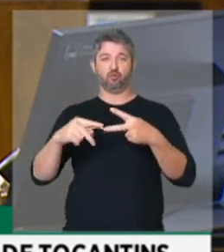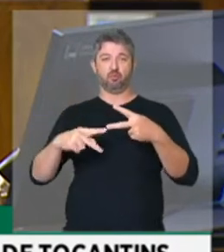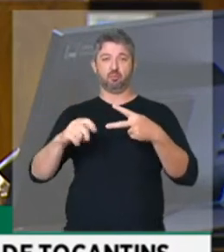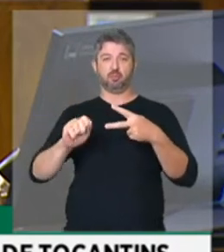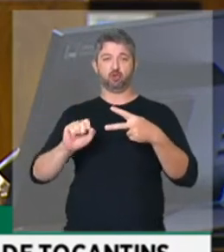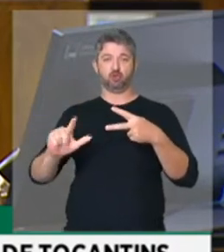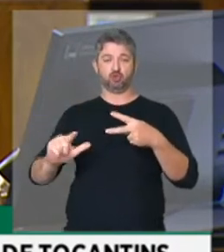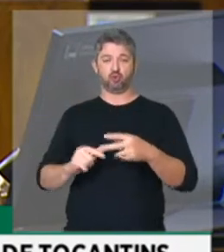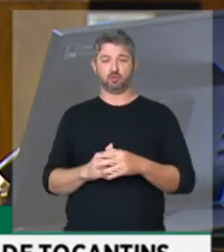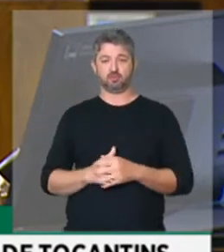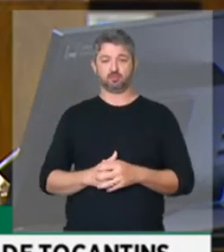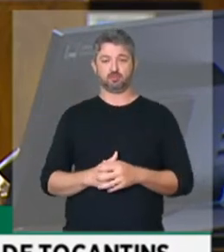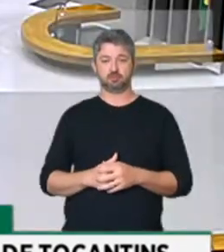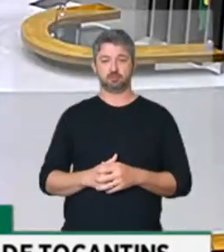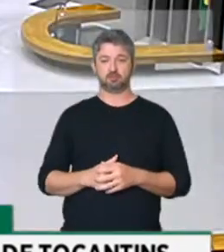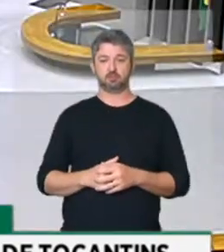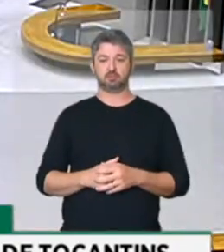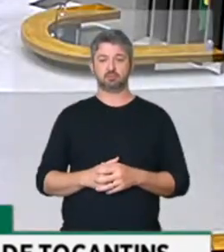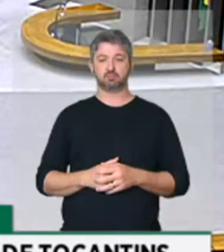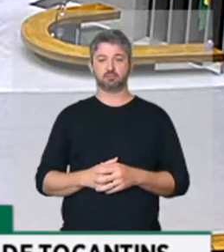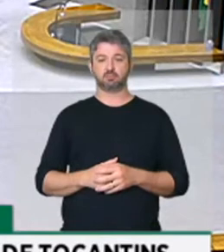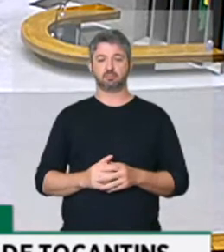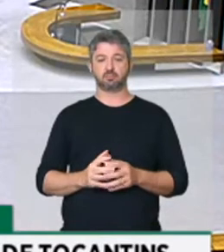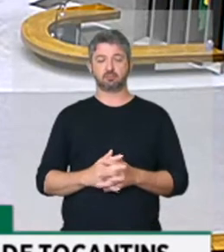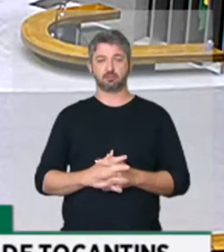Dá? Dá, né?